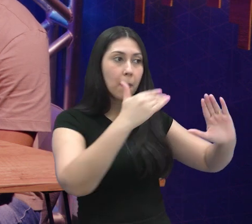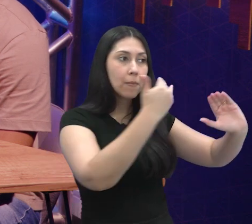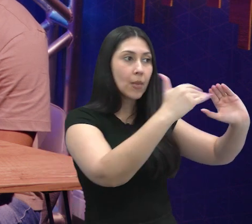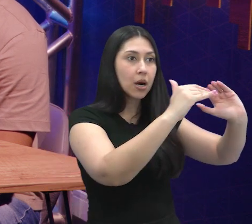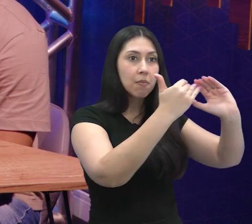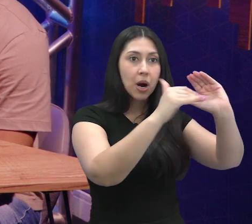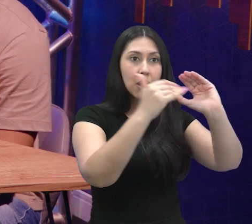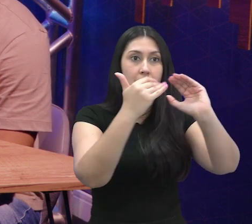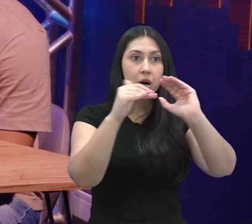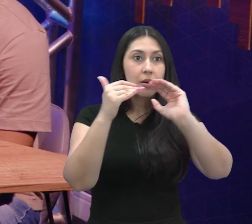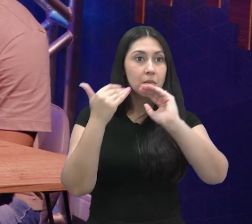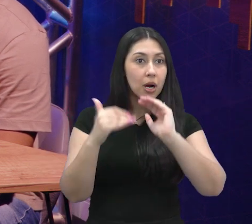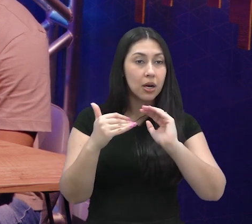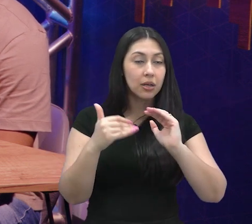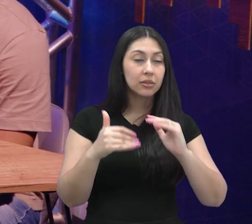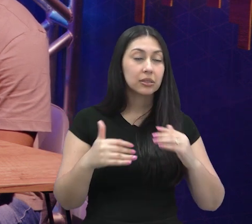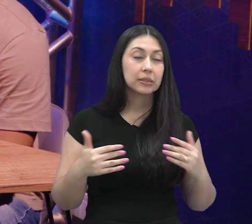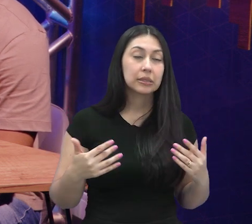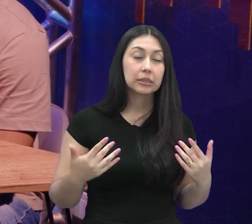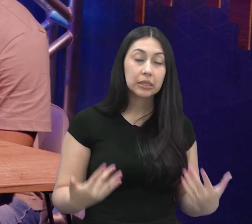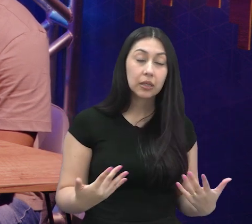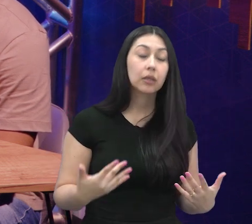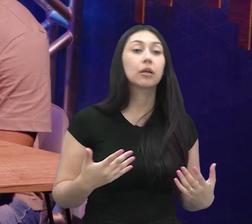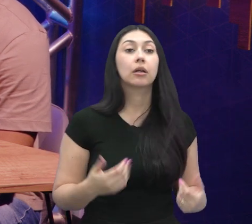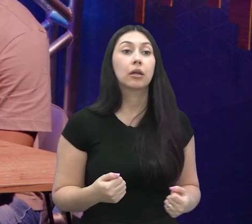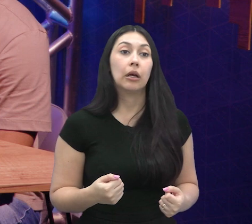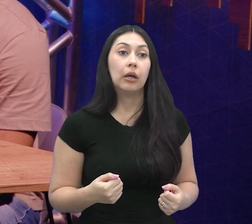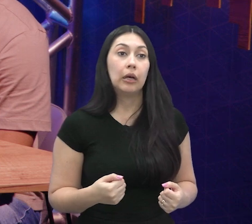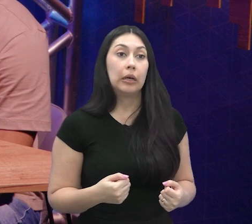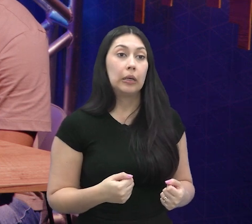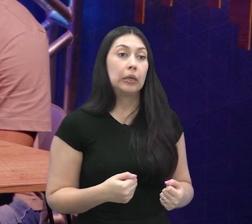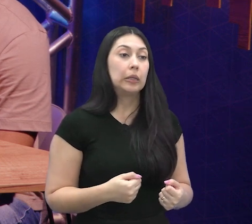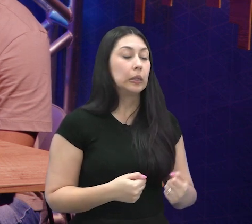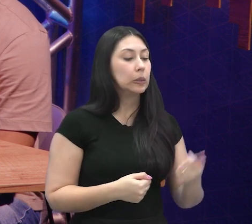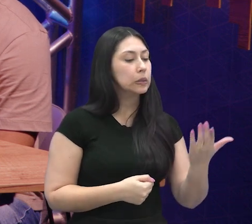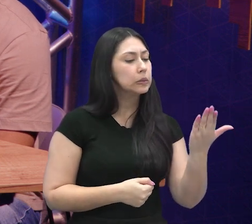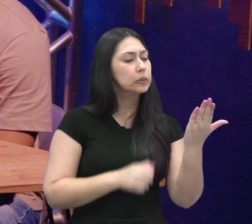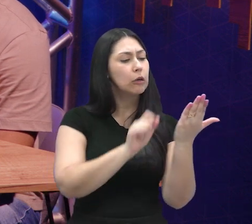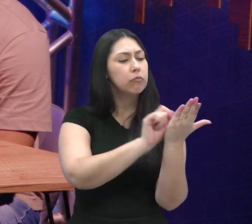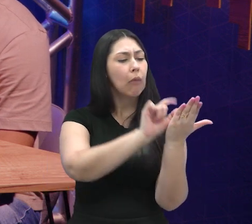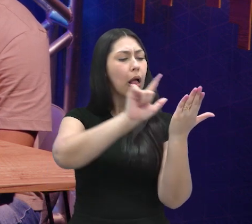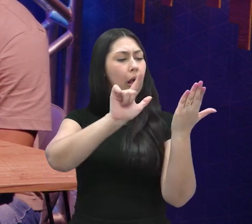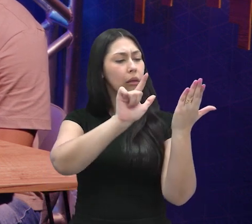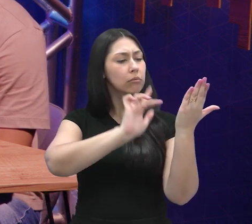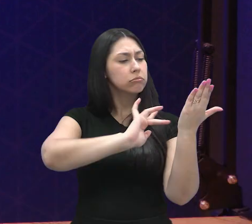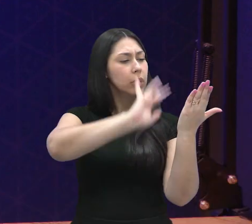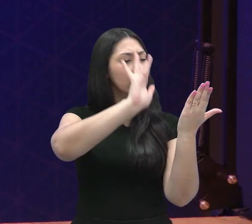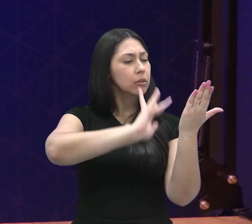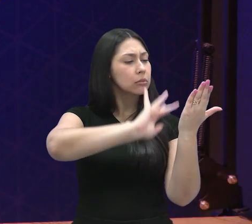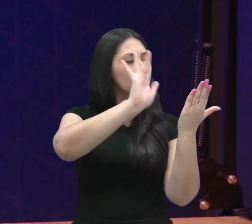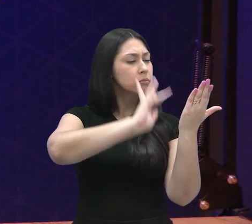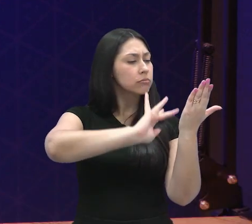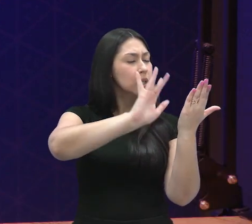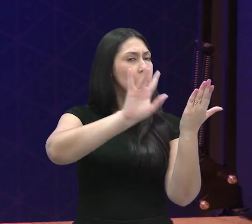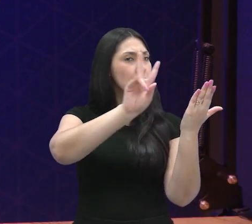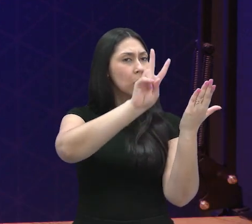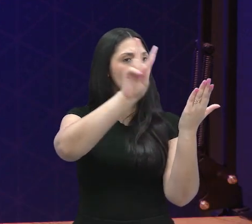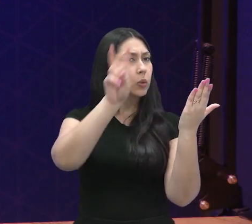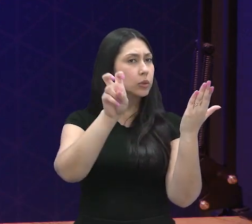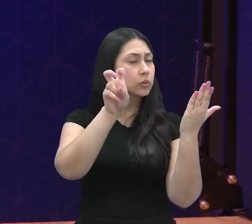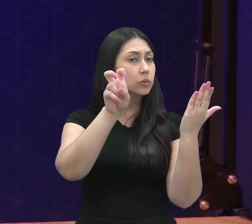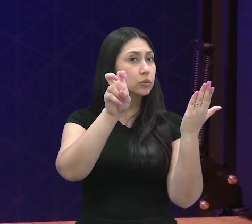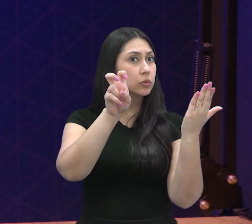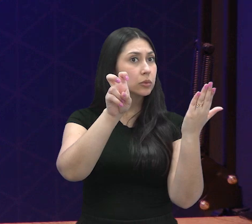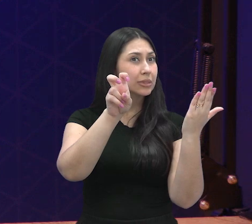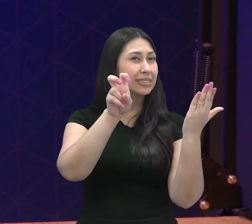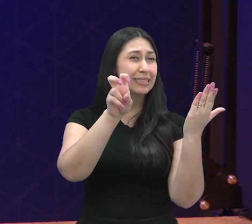outras pessoas. Então, quando você consome um conteúdo, uma notícia, que, de certa